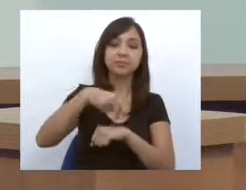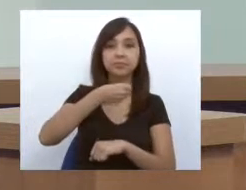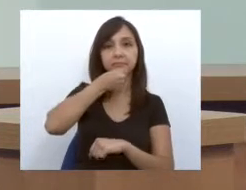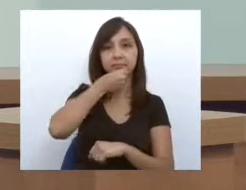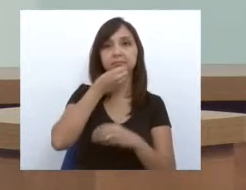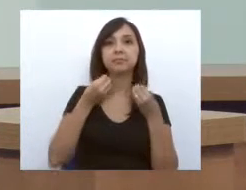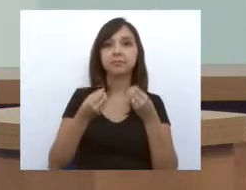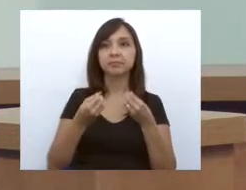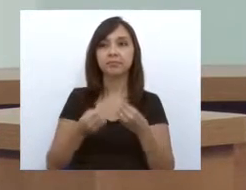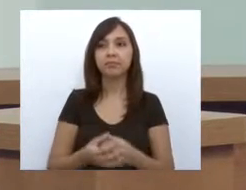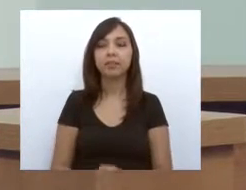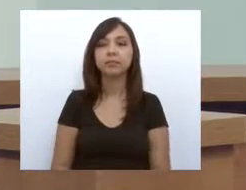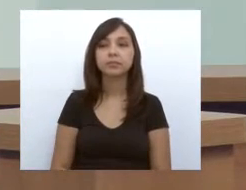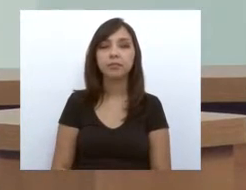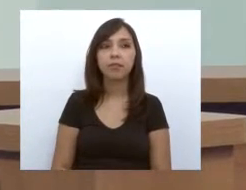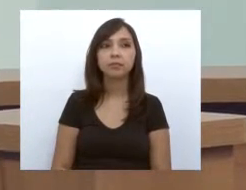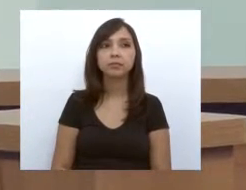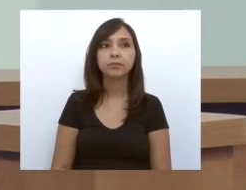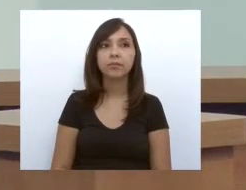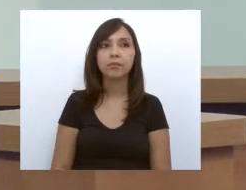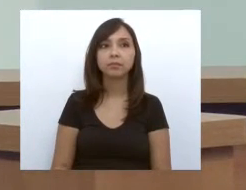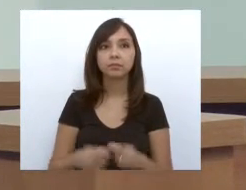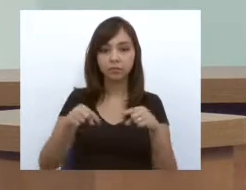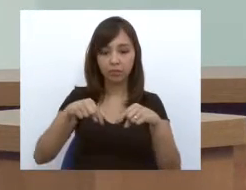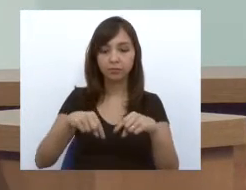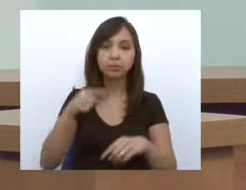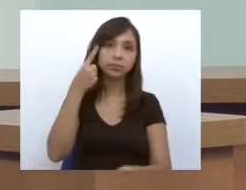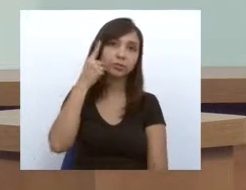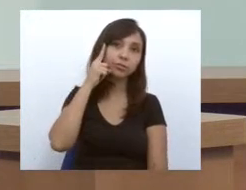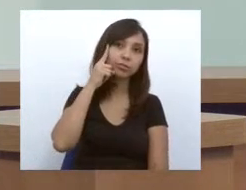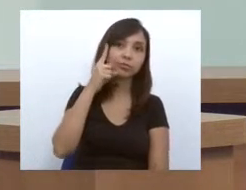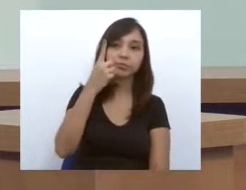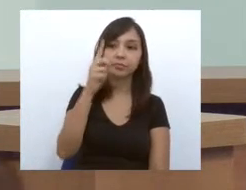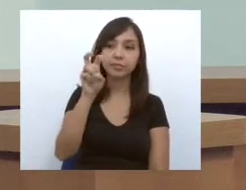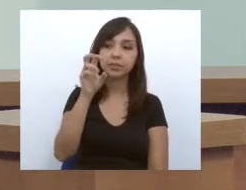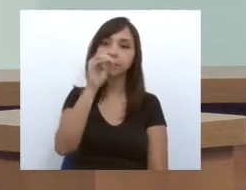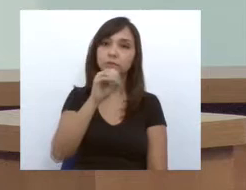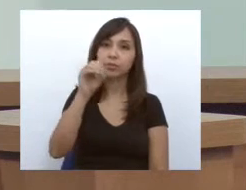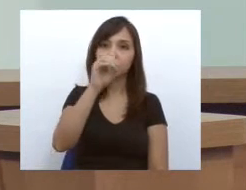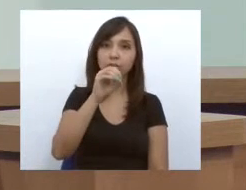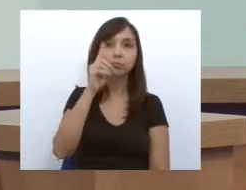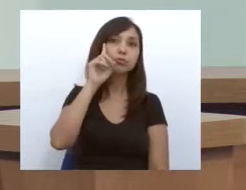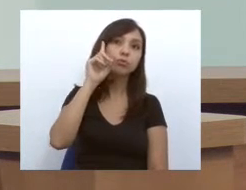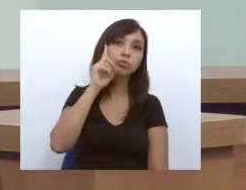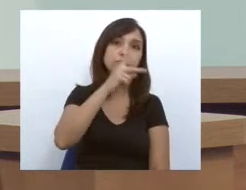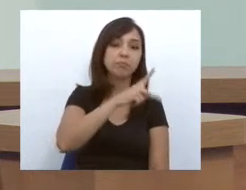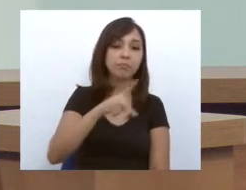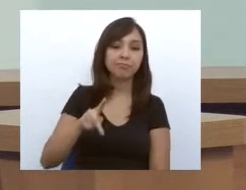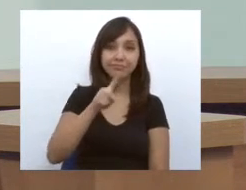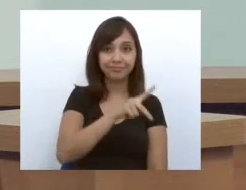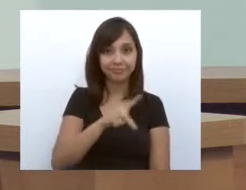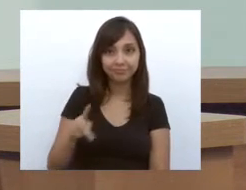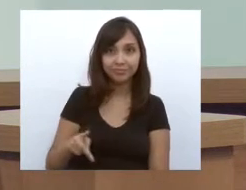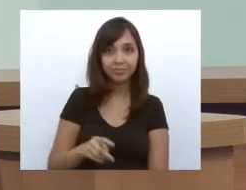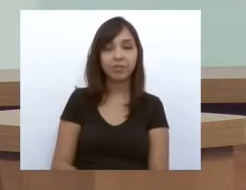hoje. Hoje, 15 de outubro, dia dos professores.